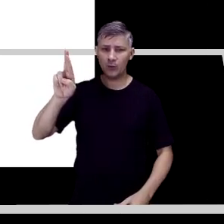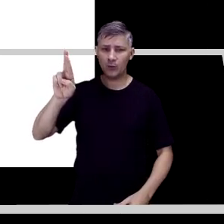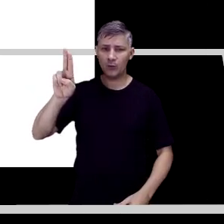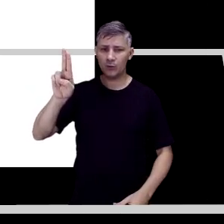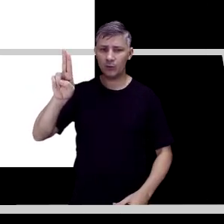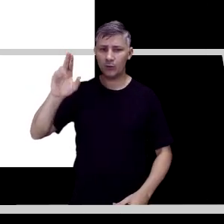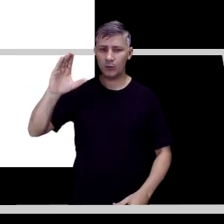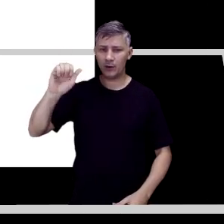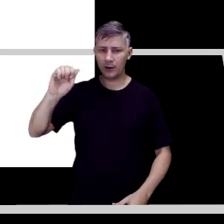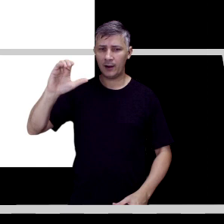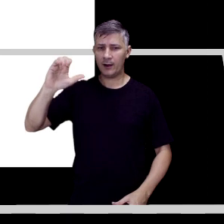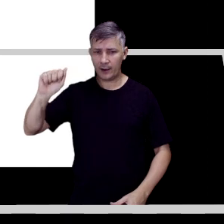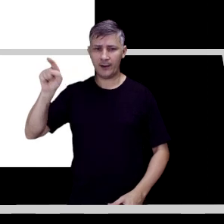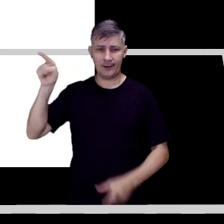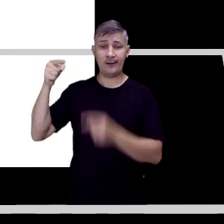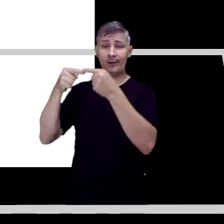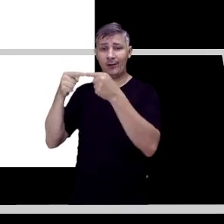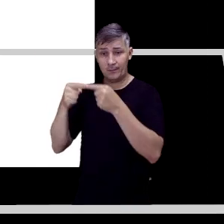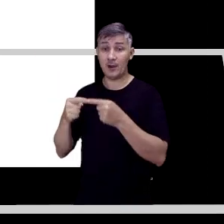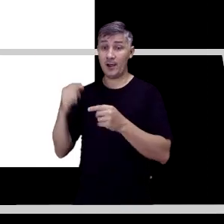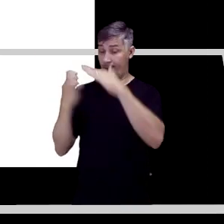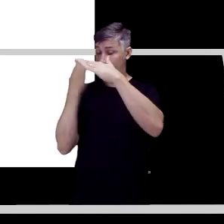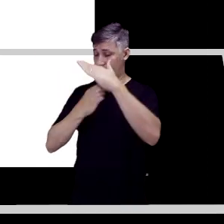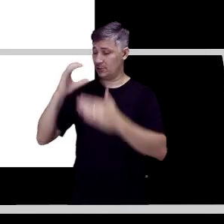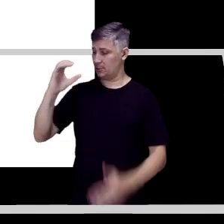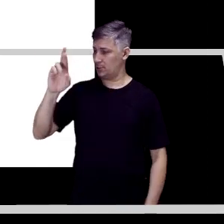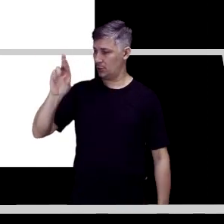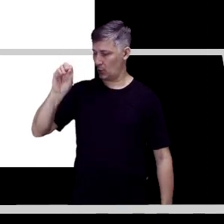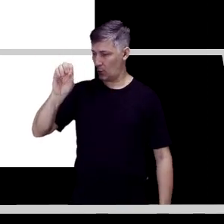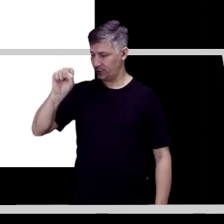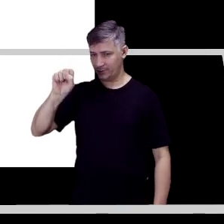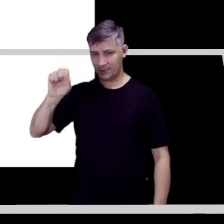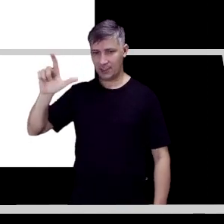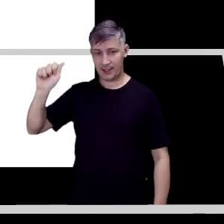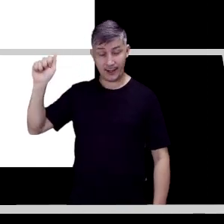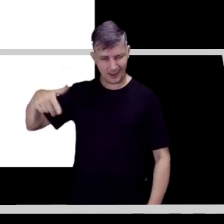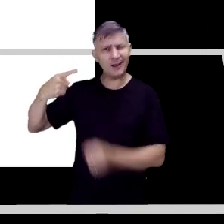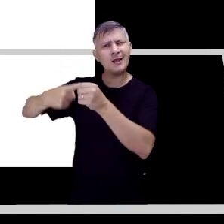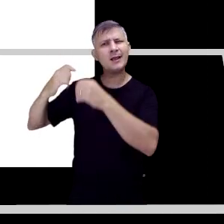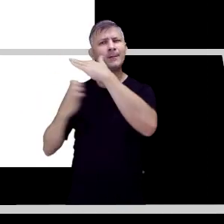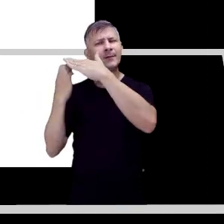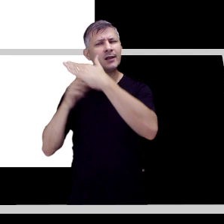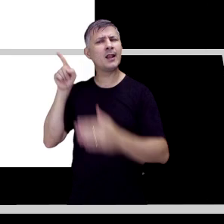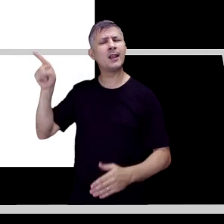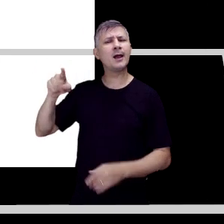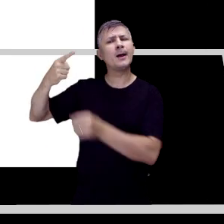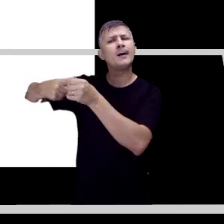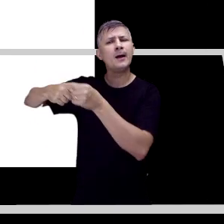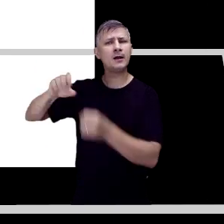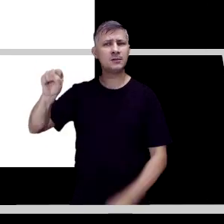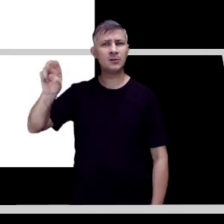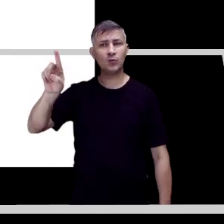como os painéis são montados na fábrica por essa empresa que chama Crosslan, lá em Suzano, em São Paulo.